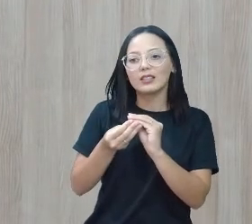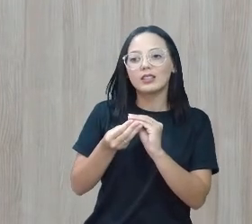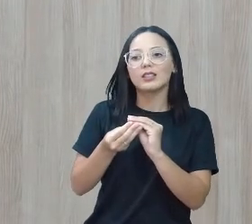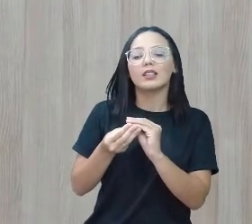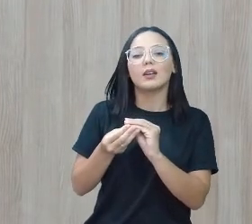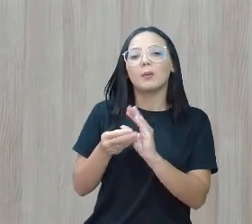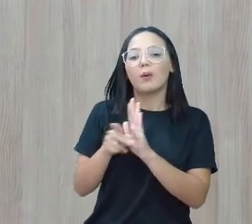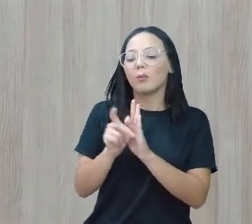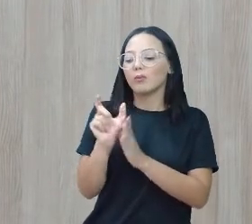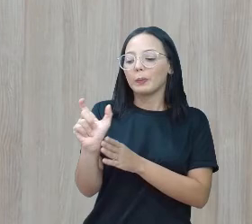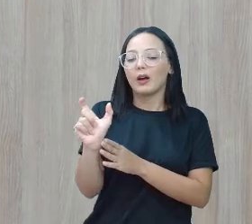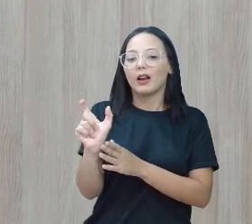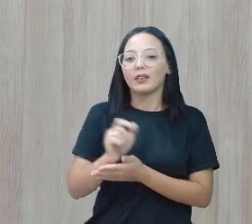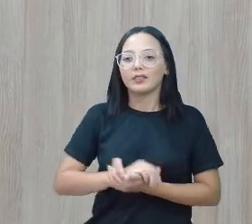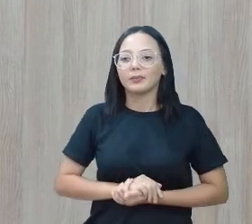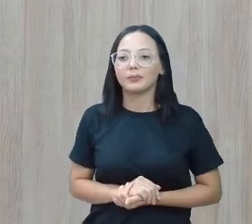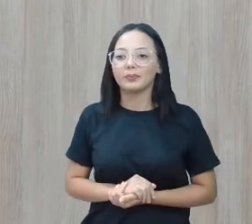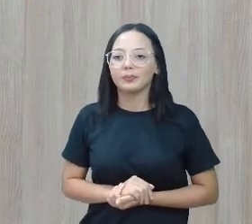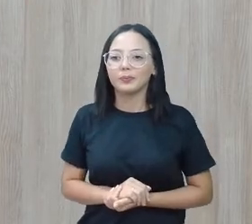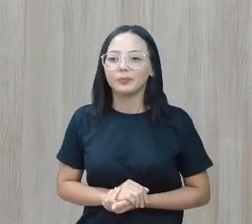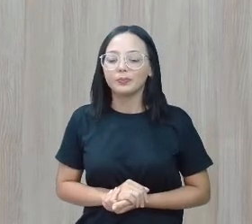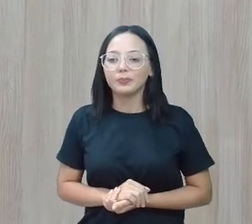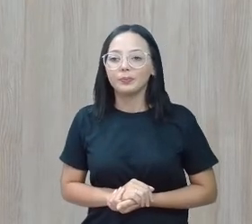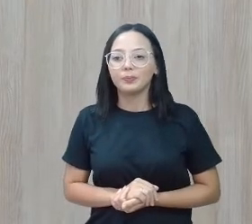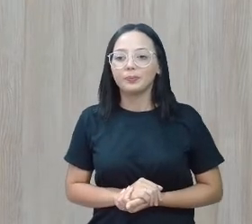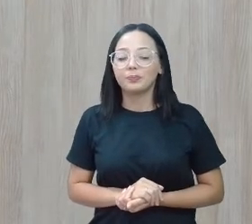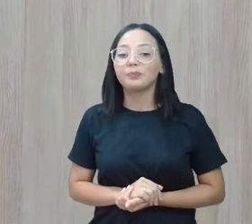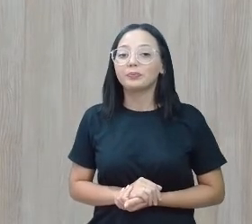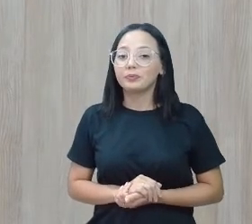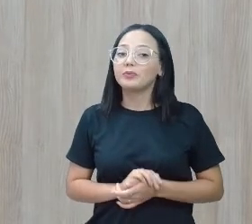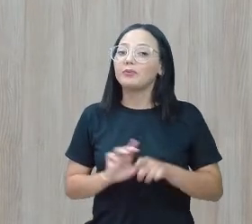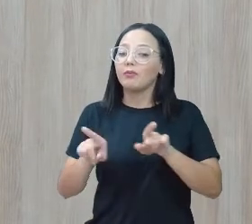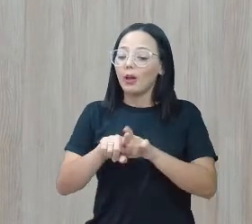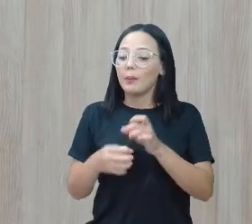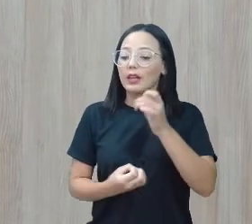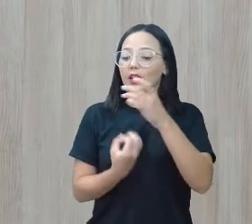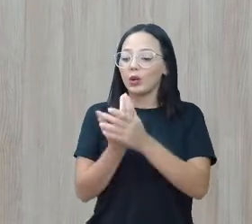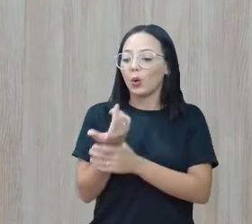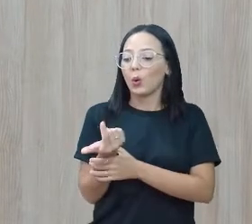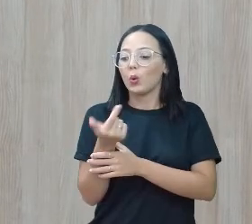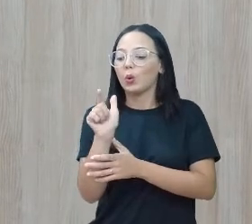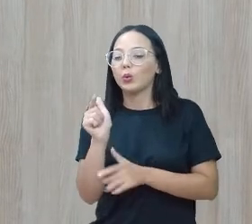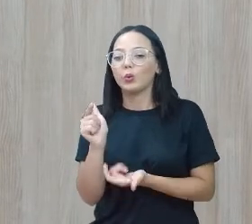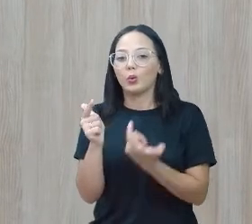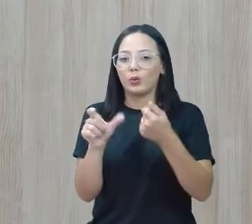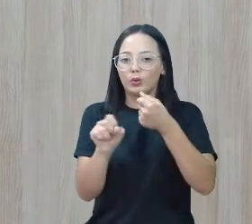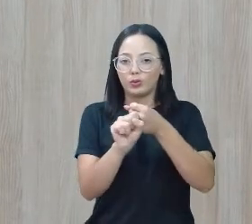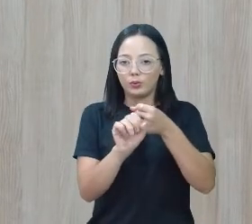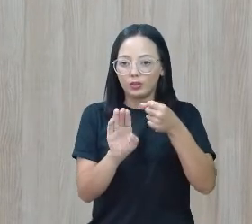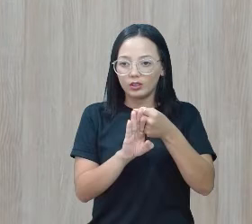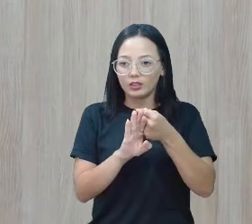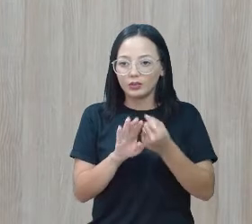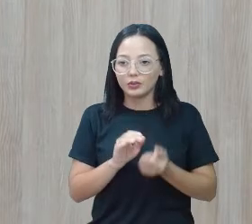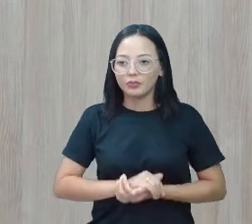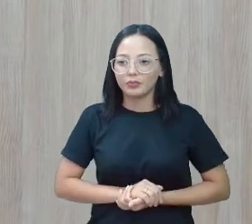presente nesta palavra, e aí foi dado origem a um outro substantivo.